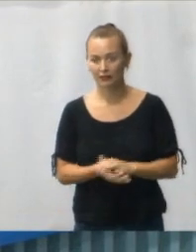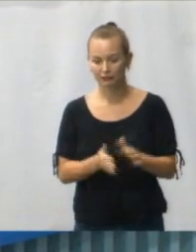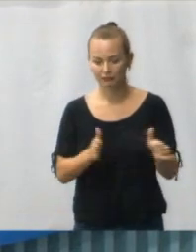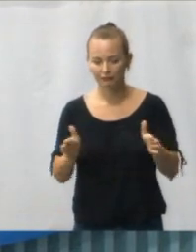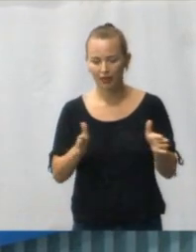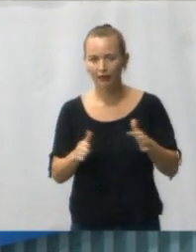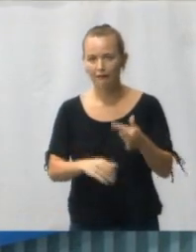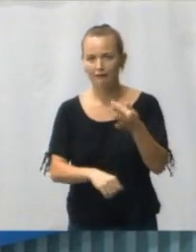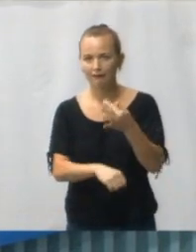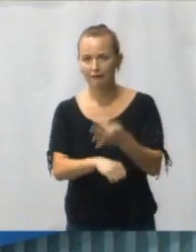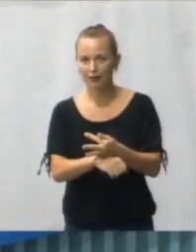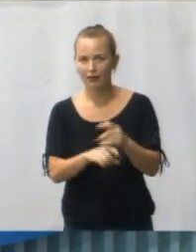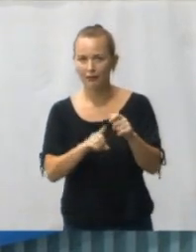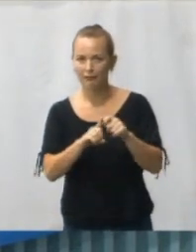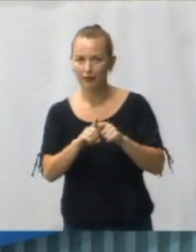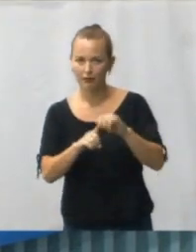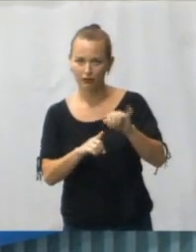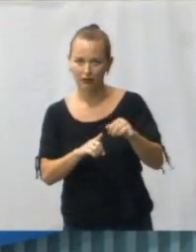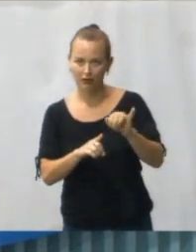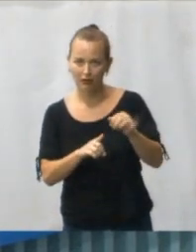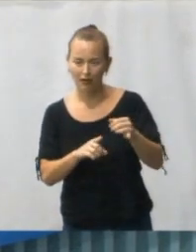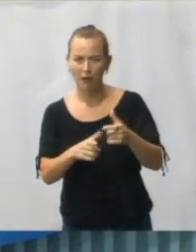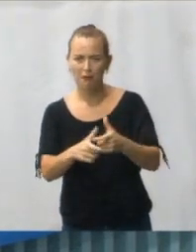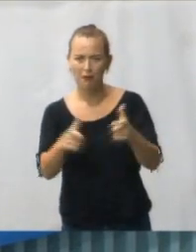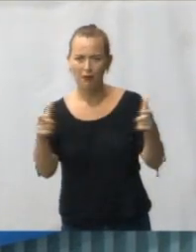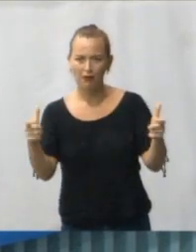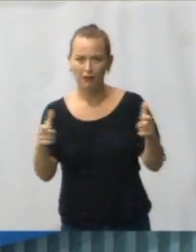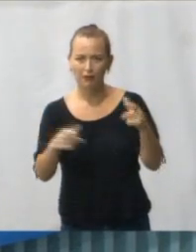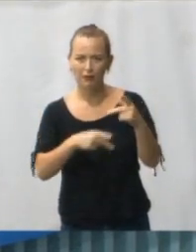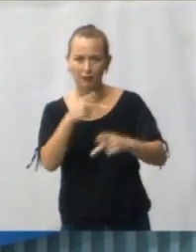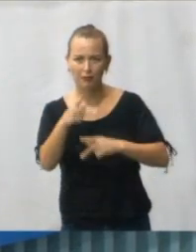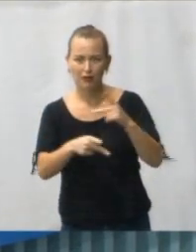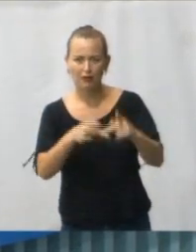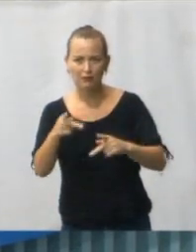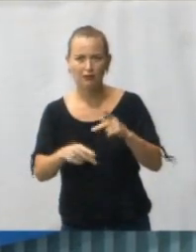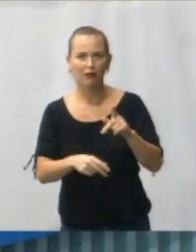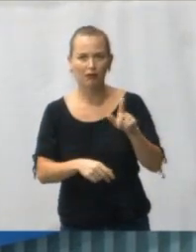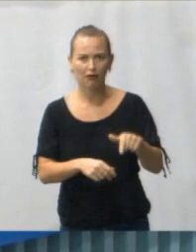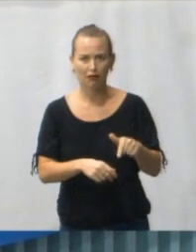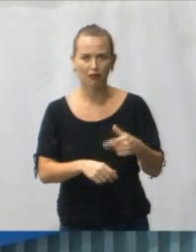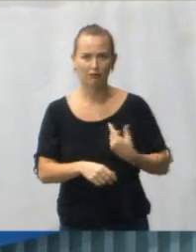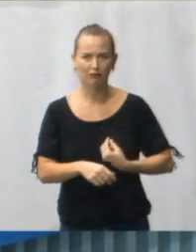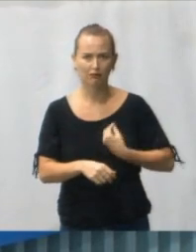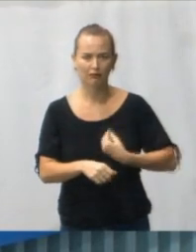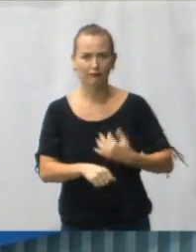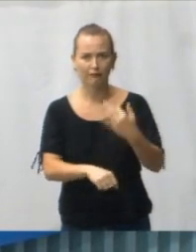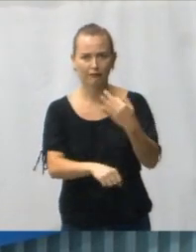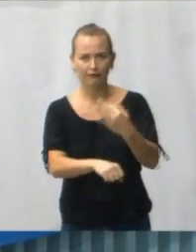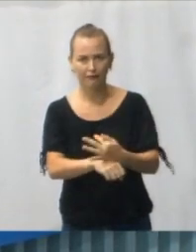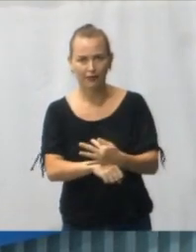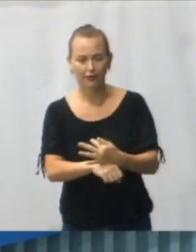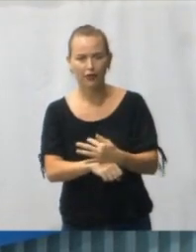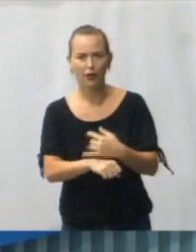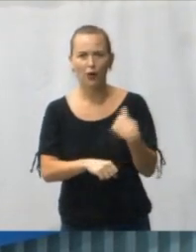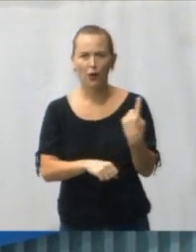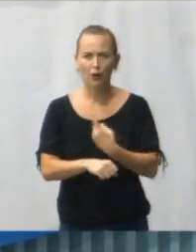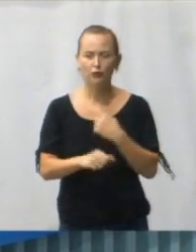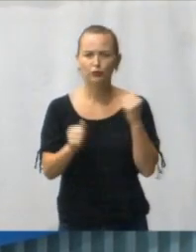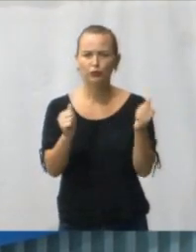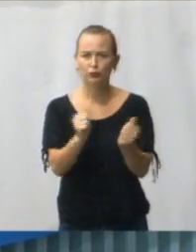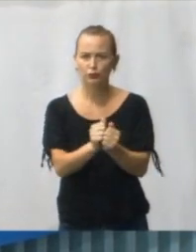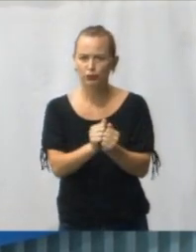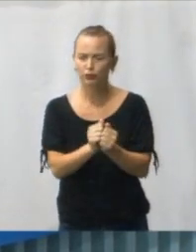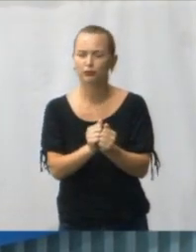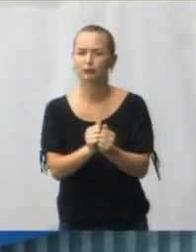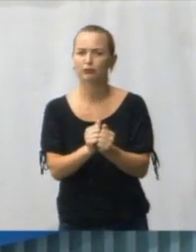para a maioria da população, durante o final de ano, estivemos por diversas vezes juntos nas ruas, garantindo a segurança